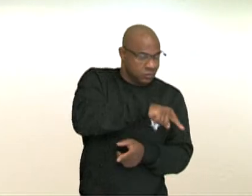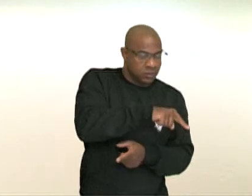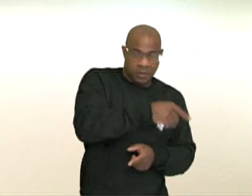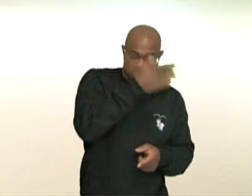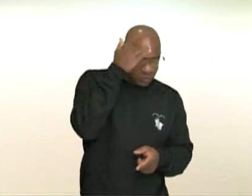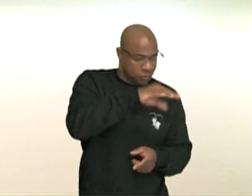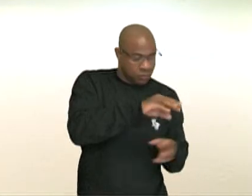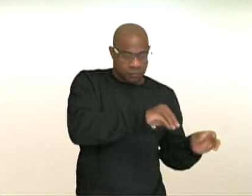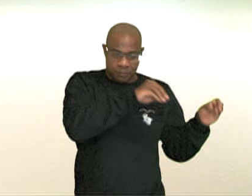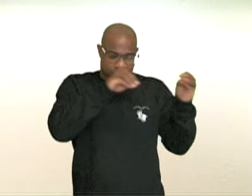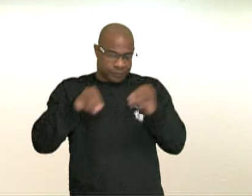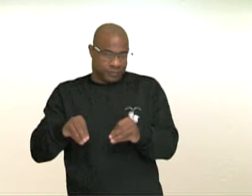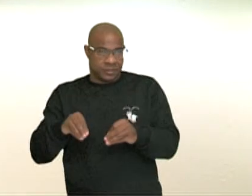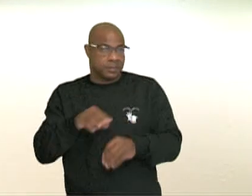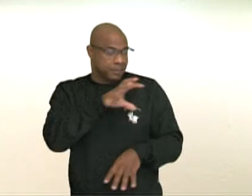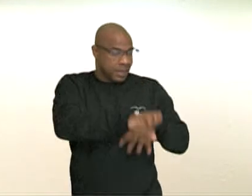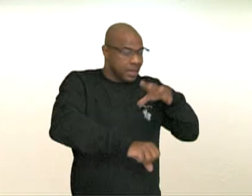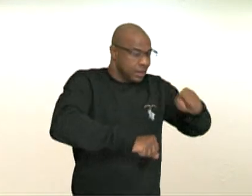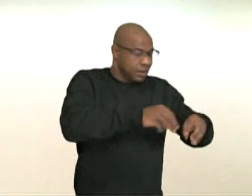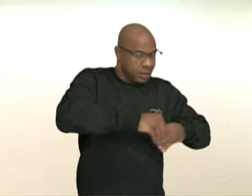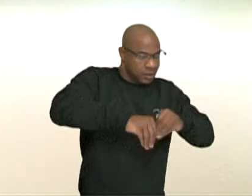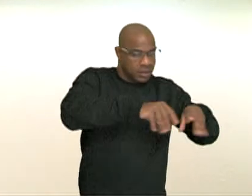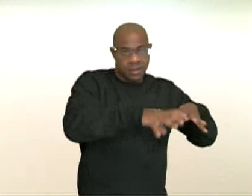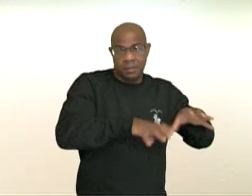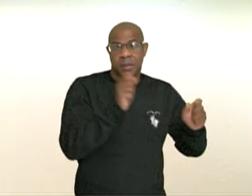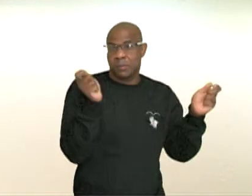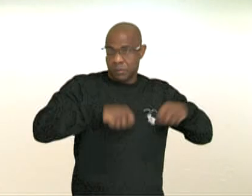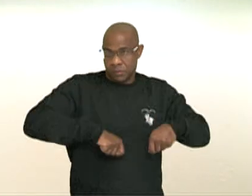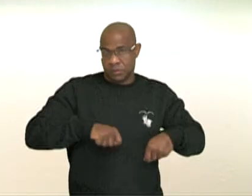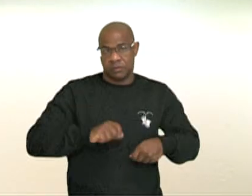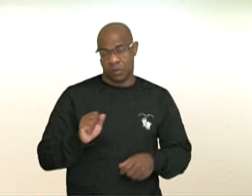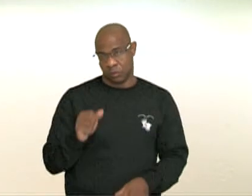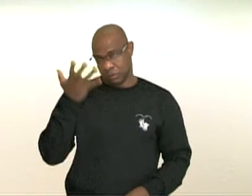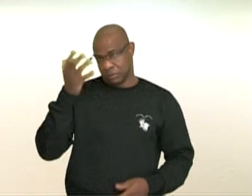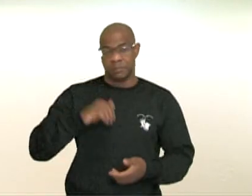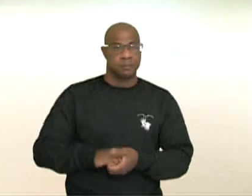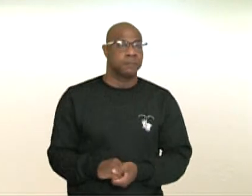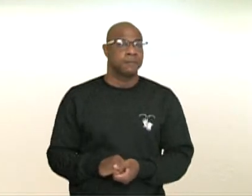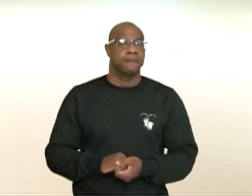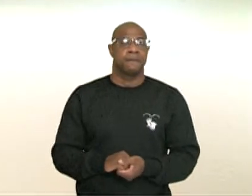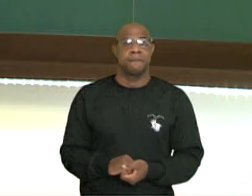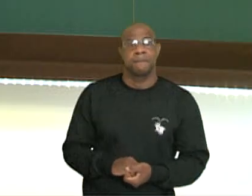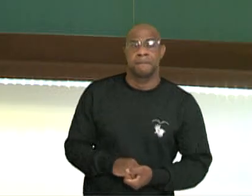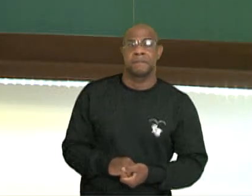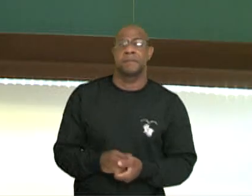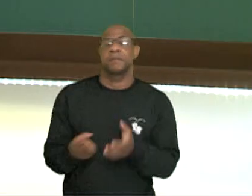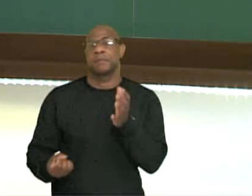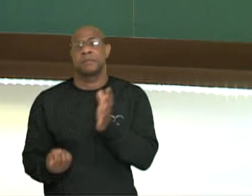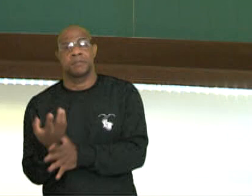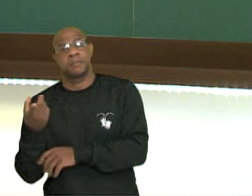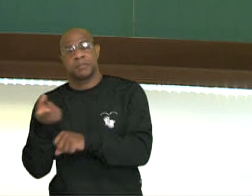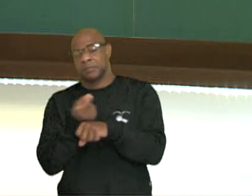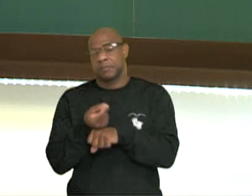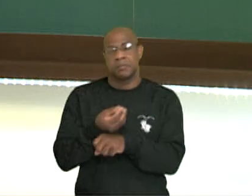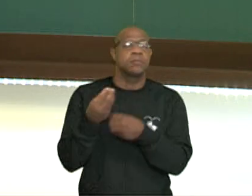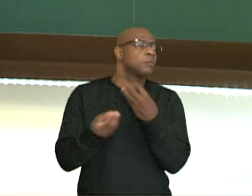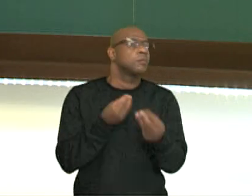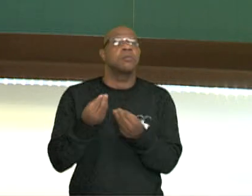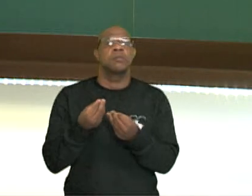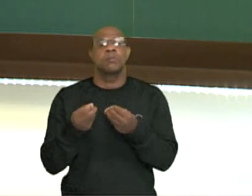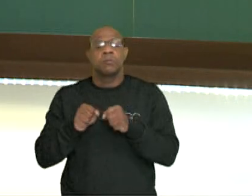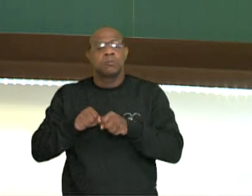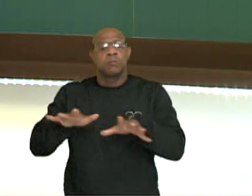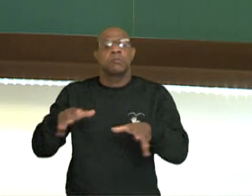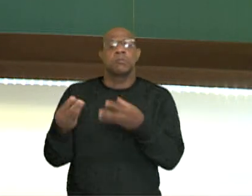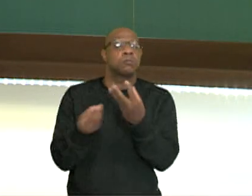campos e tomaram essas terras para que isso fosse possível. Formação do capitalismo e como ele vai se